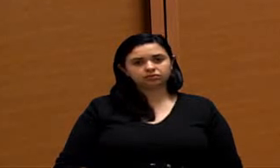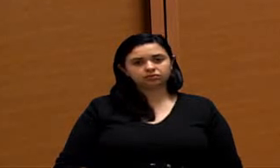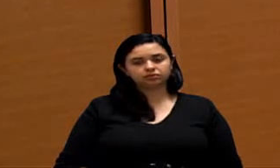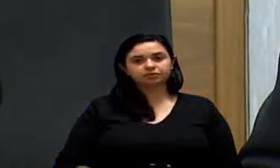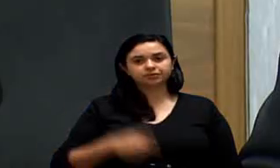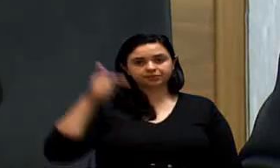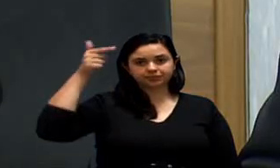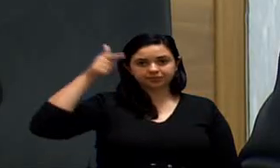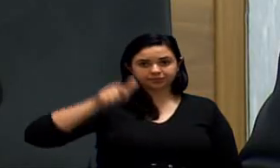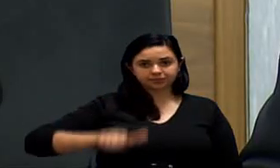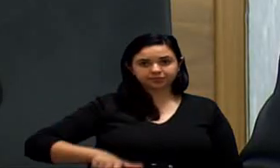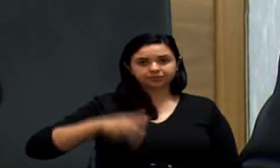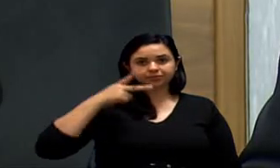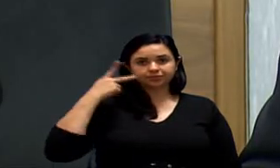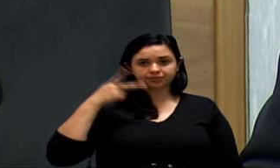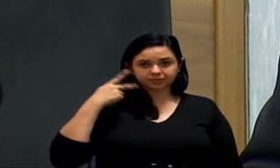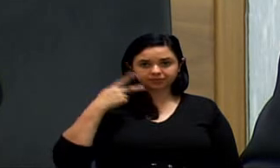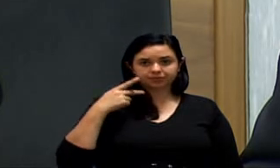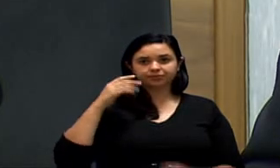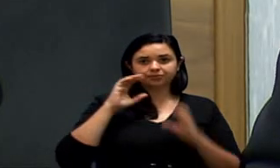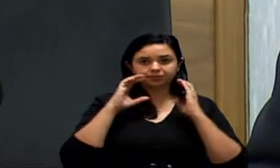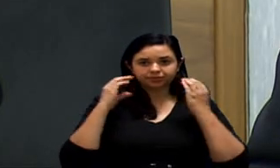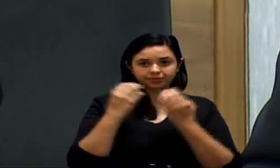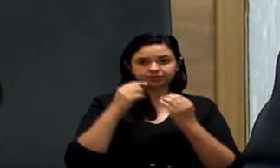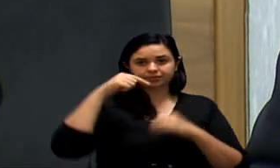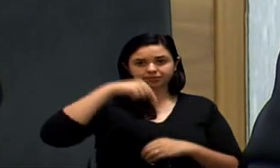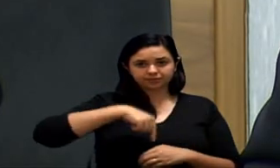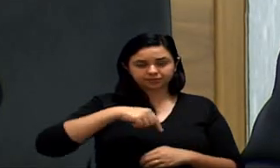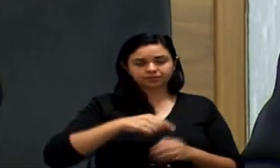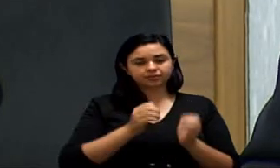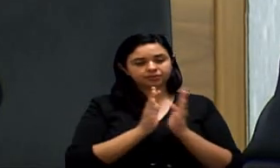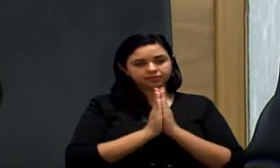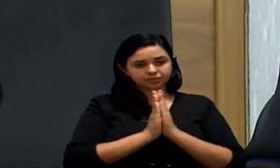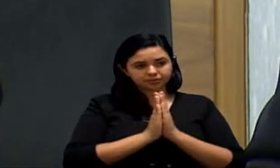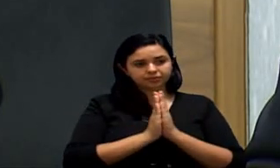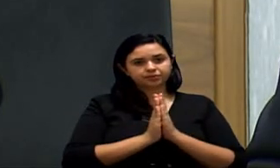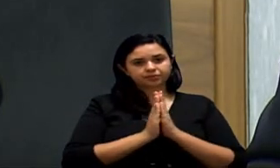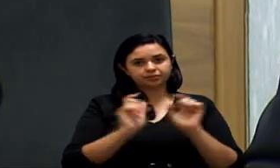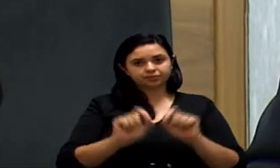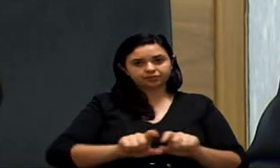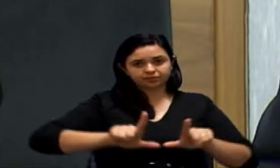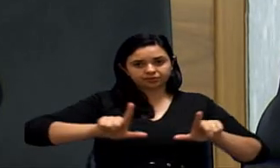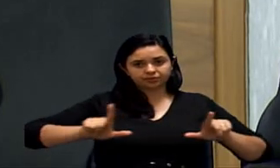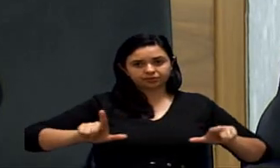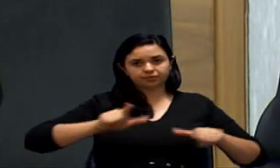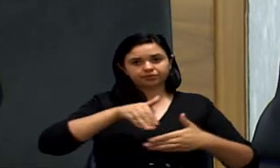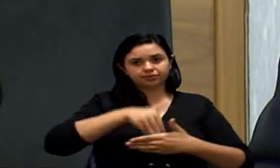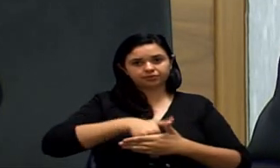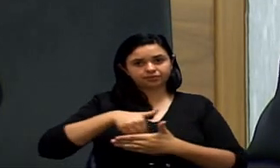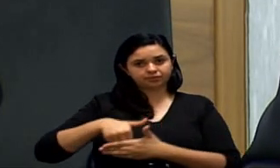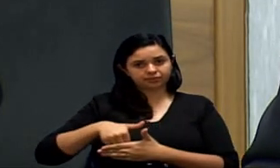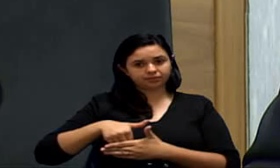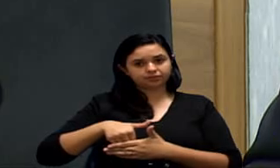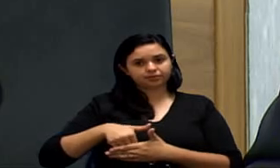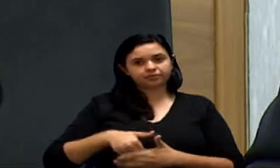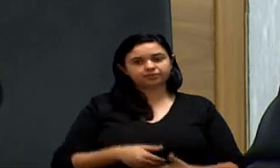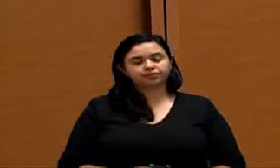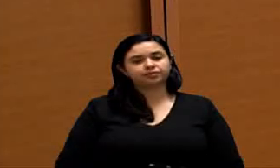Mais uma vez, senhores vereadores que estão na casa, a favor, comparecer ao plenário. Temos votação no painel.